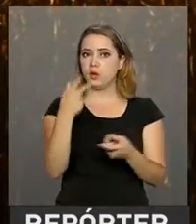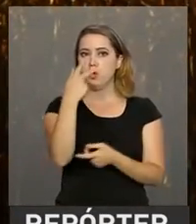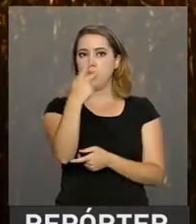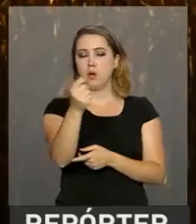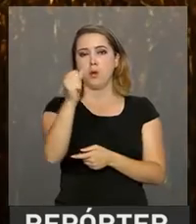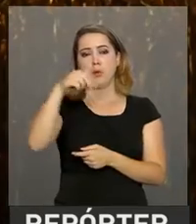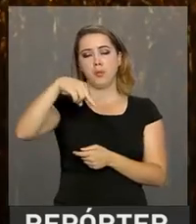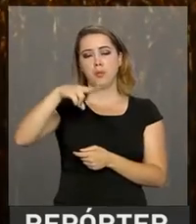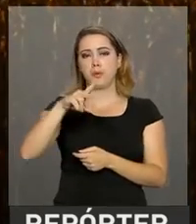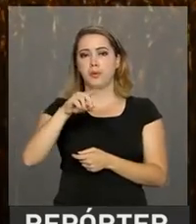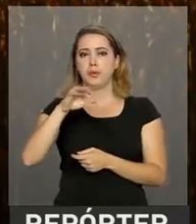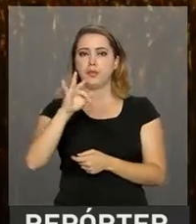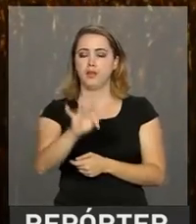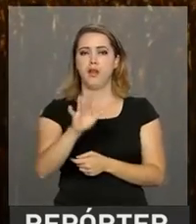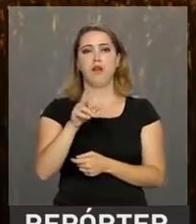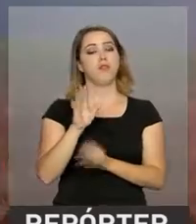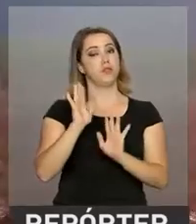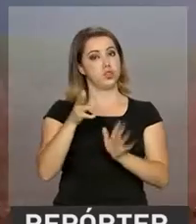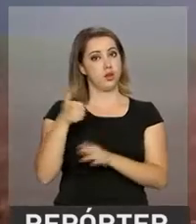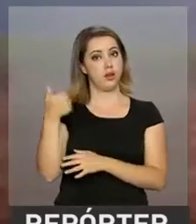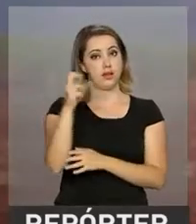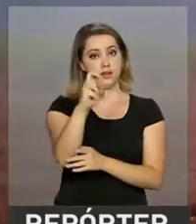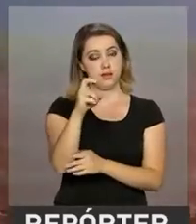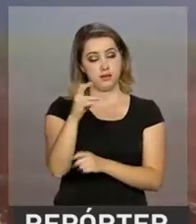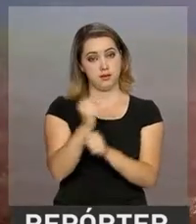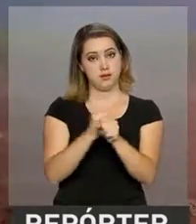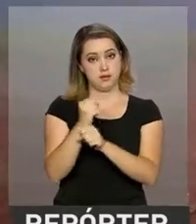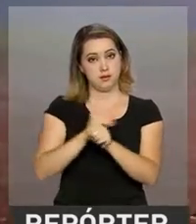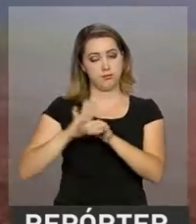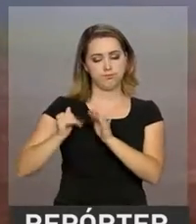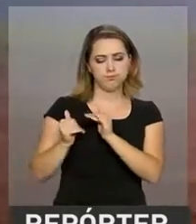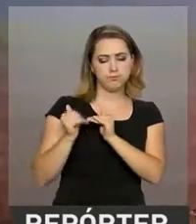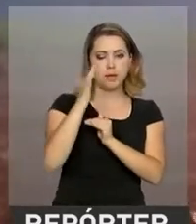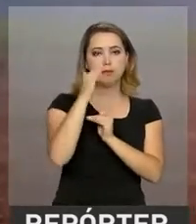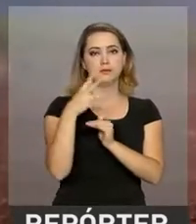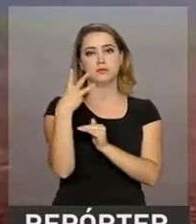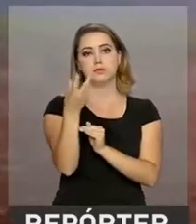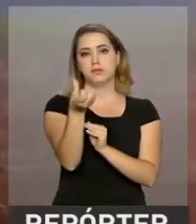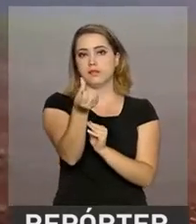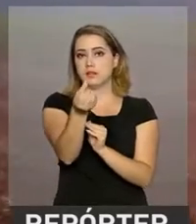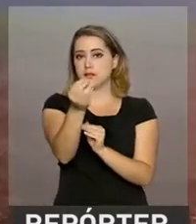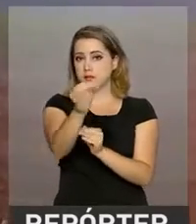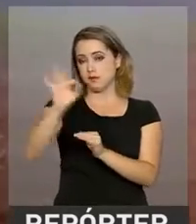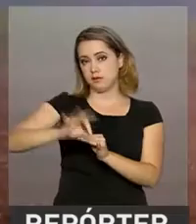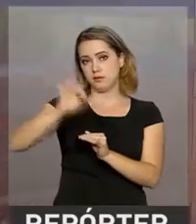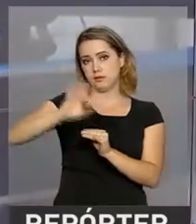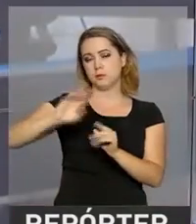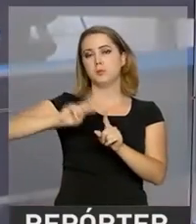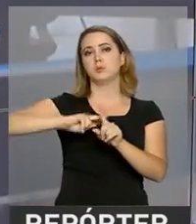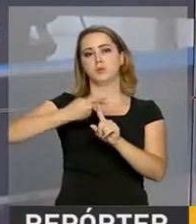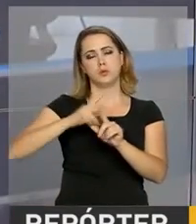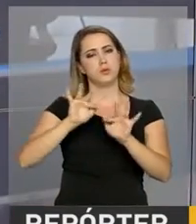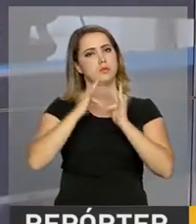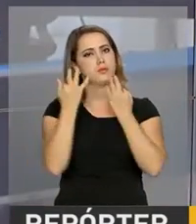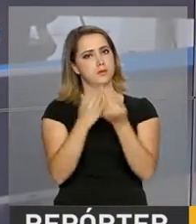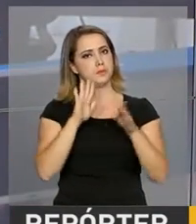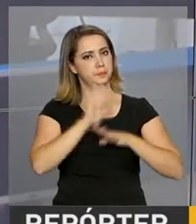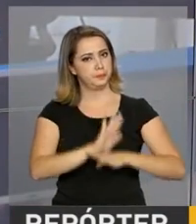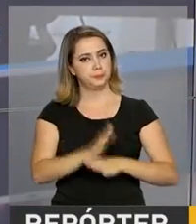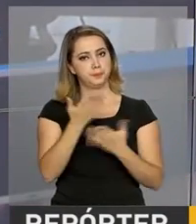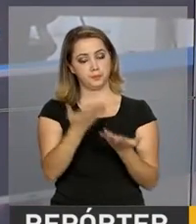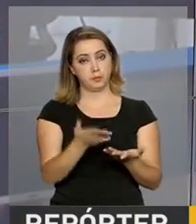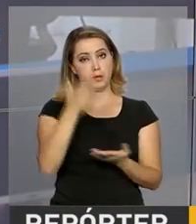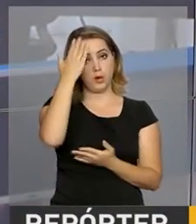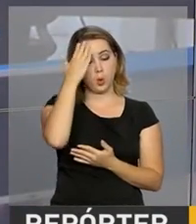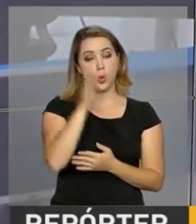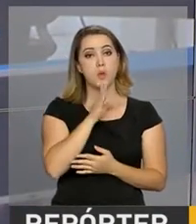número de municípios atendidos pelo garantia safra aumentou mais de trezentos e sessenta por cento para saber mais sobre o